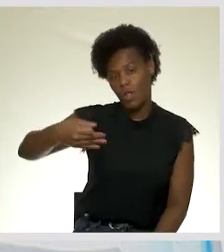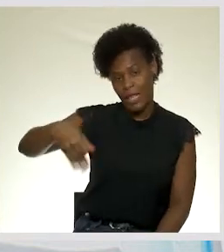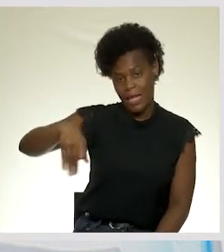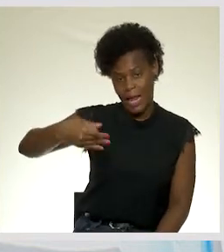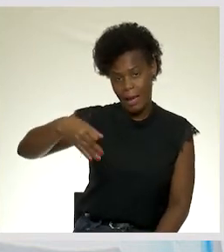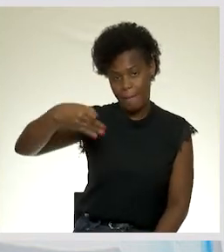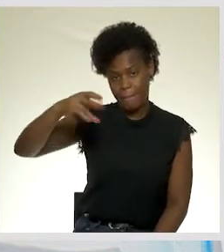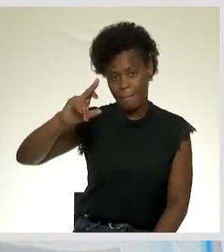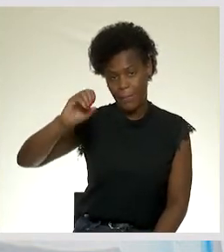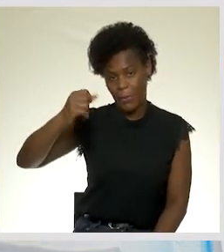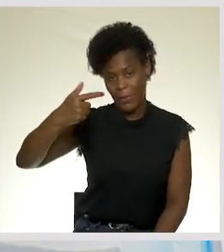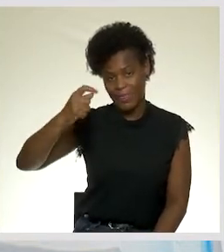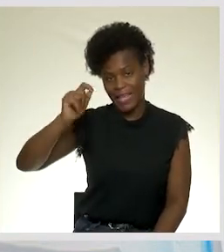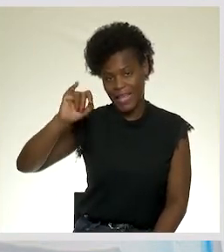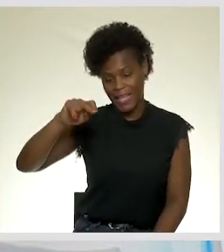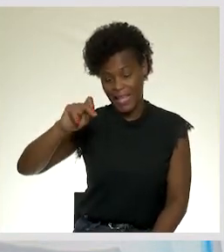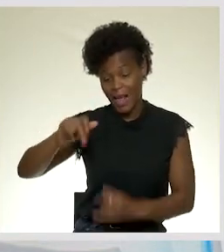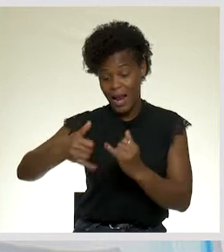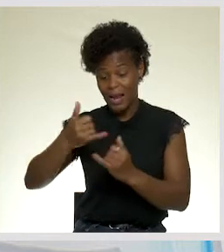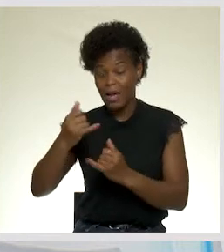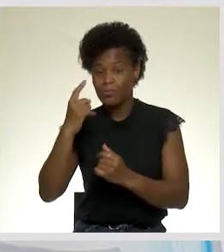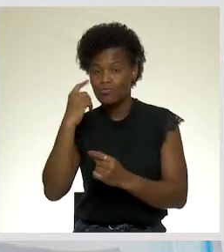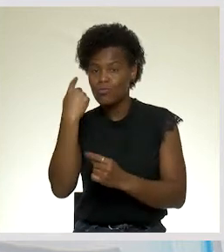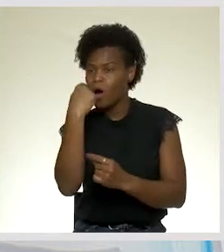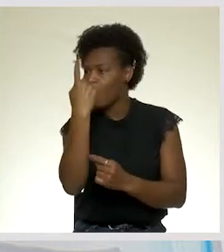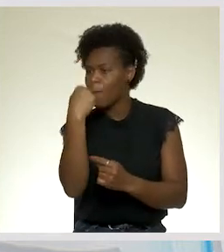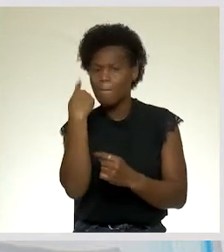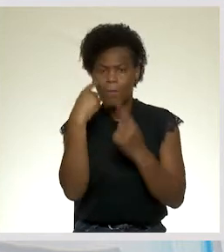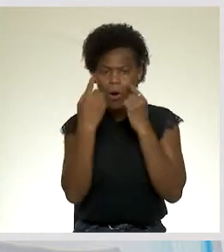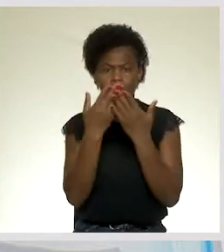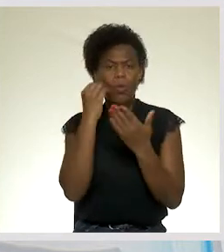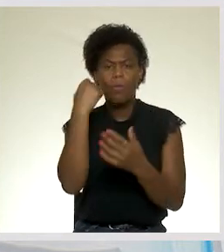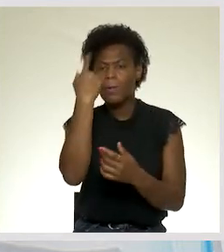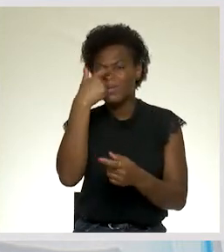partir desta proteína vão agora manifestar em características que os indivíduos